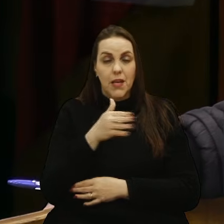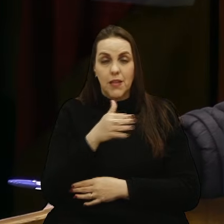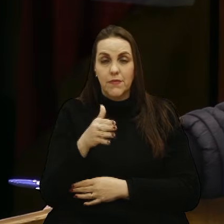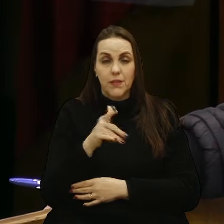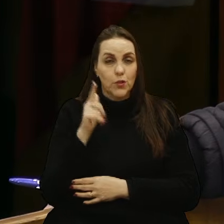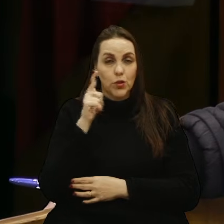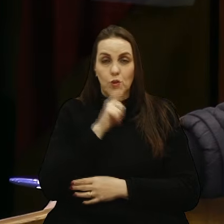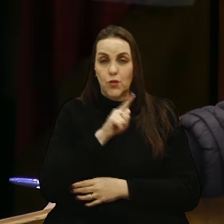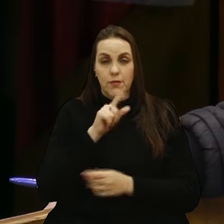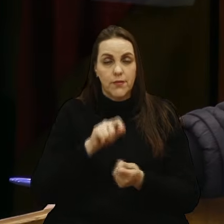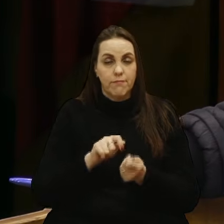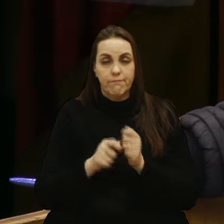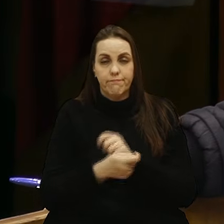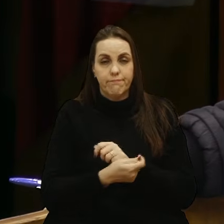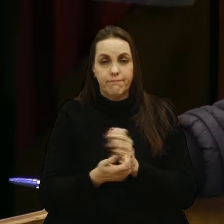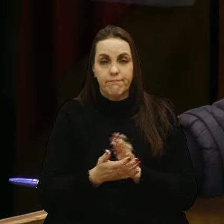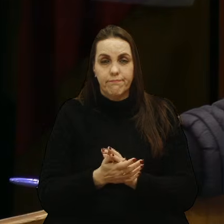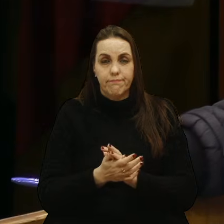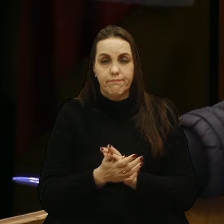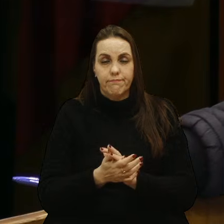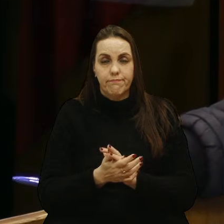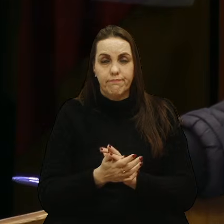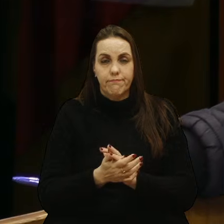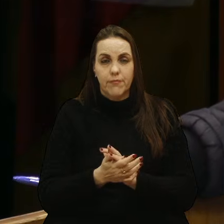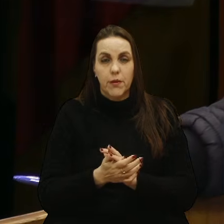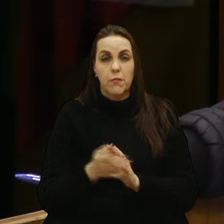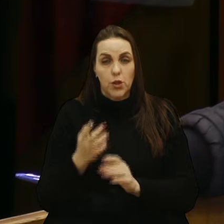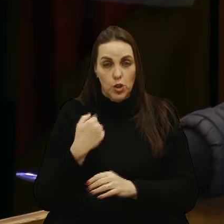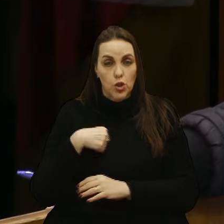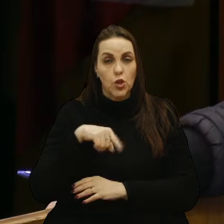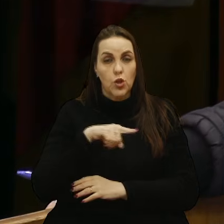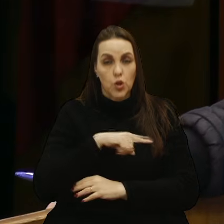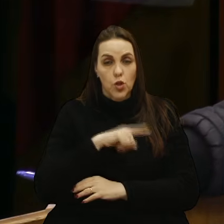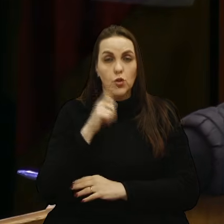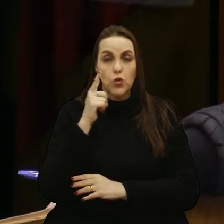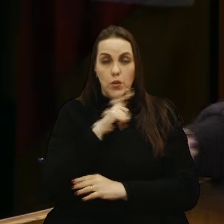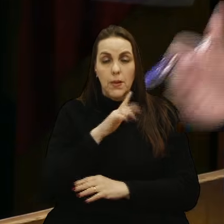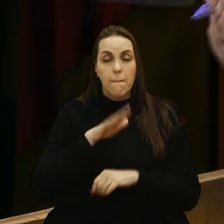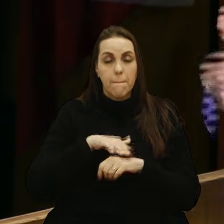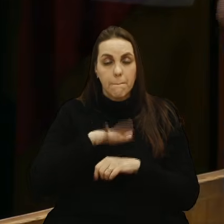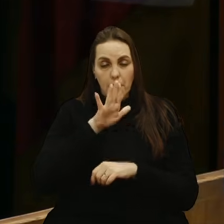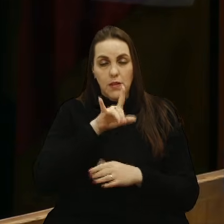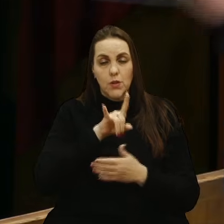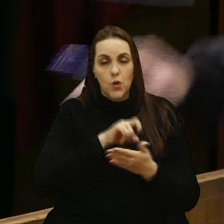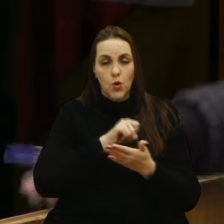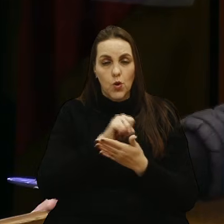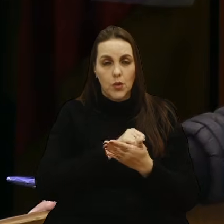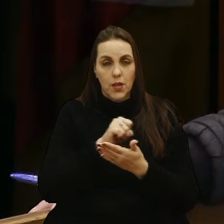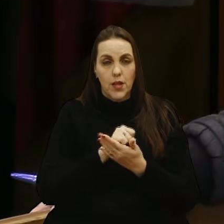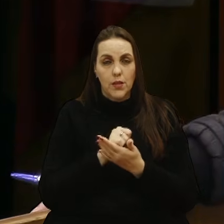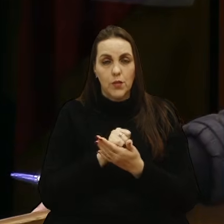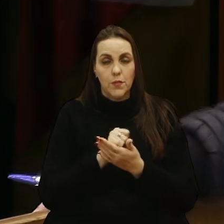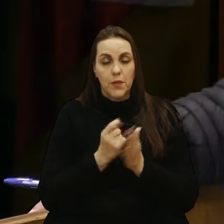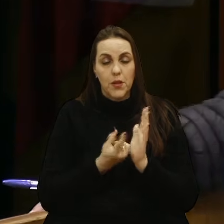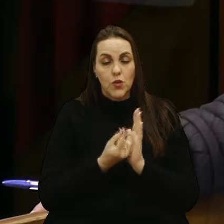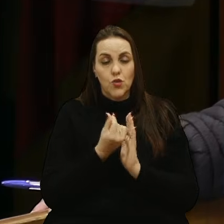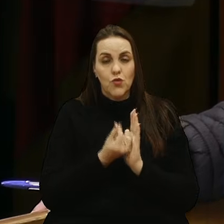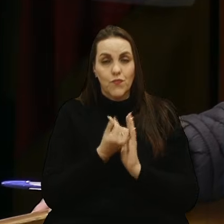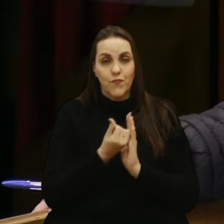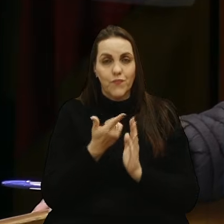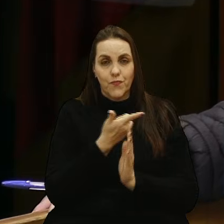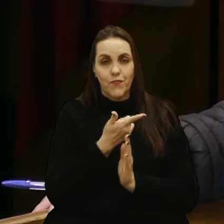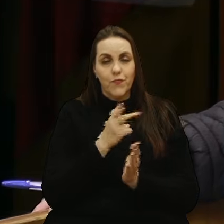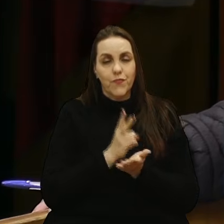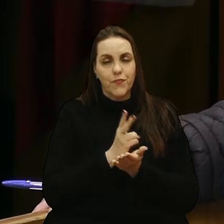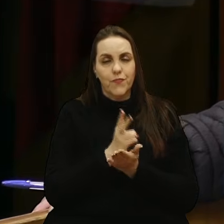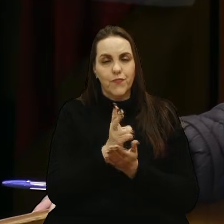se adequar a este ponto para que nós tenhamos mais contratos para que a saúde financeira possa se